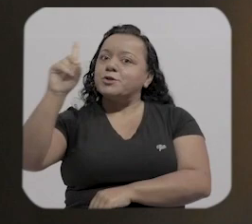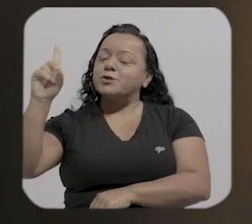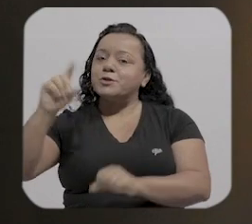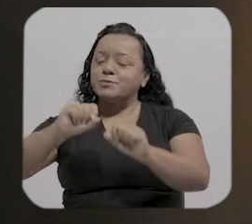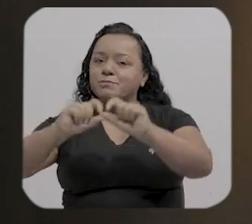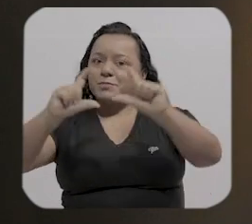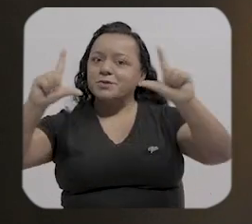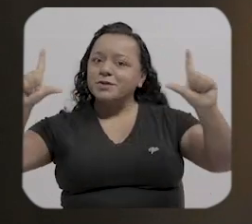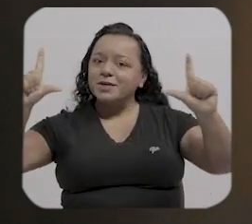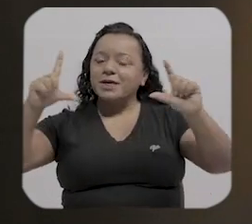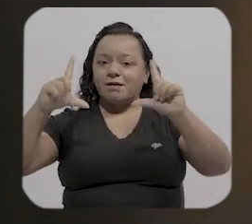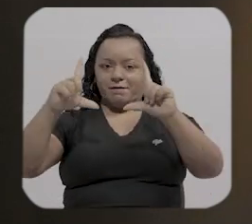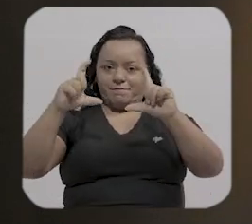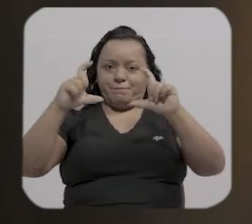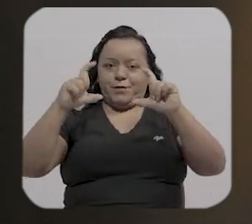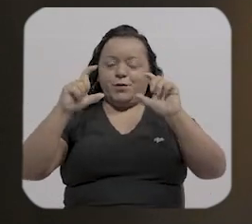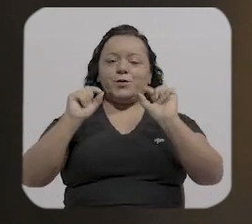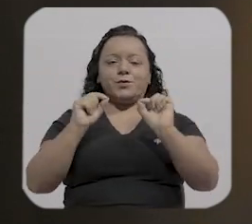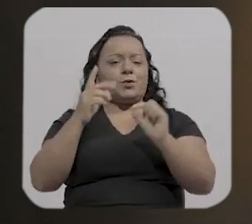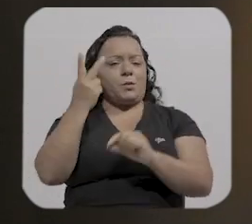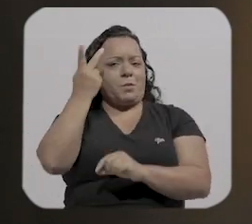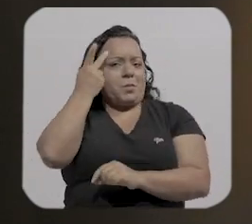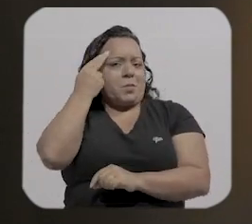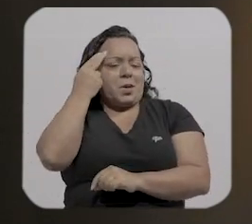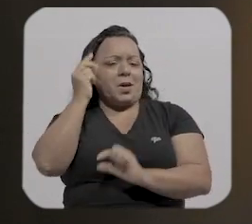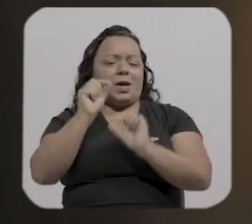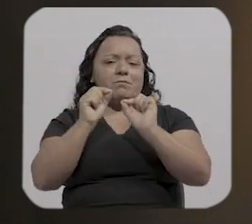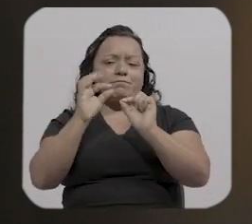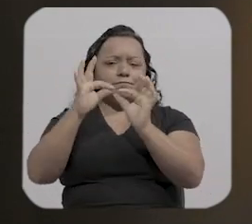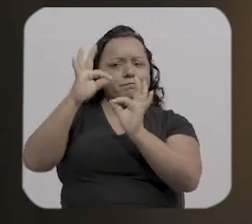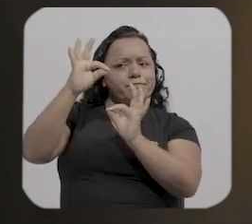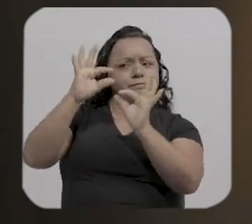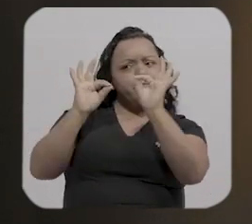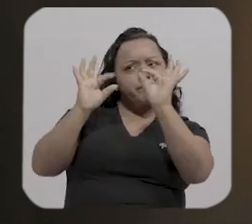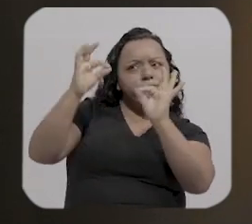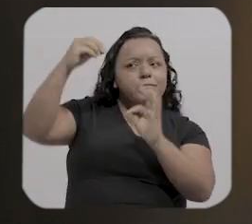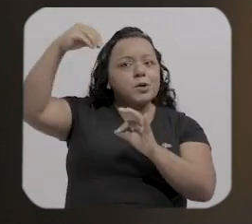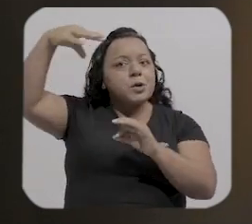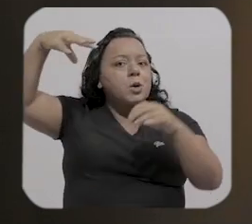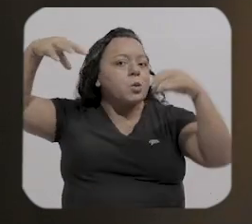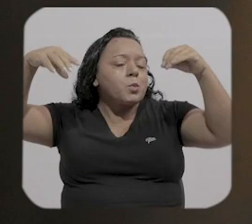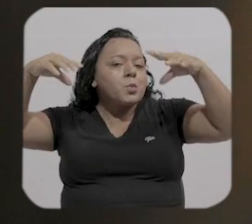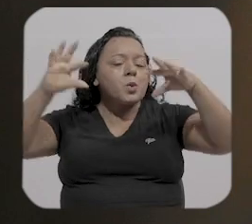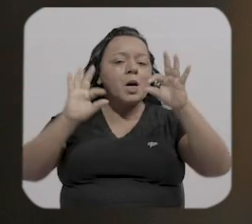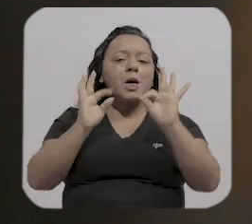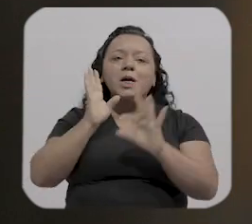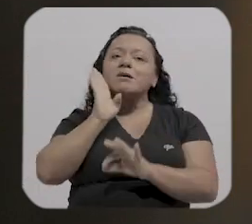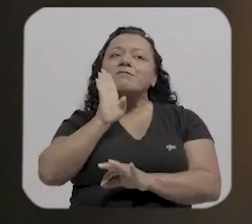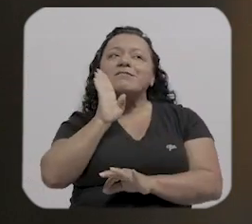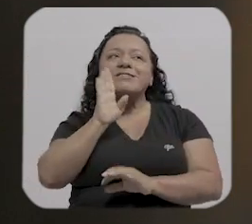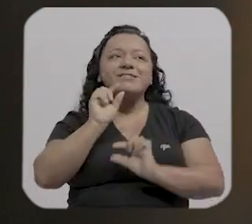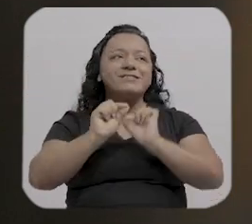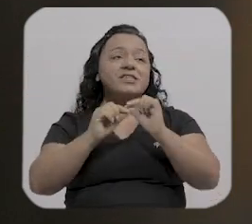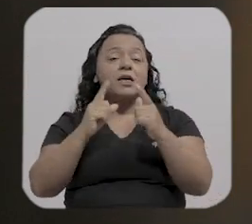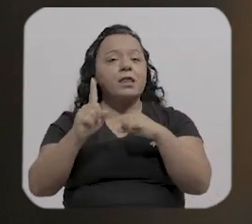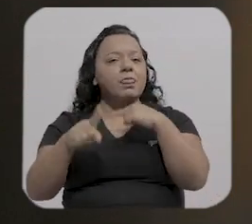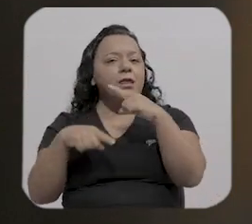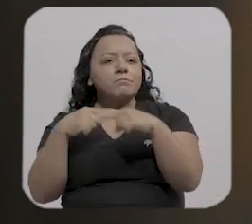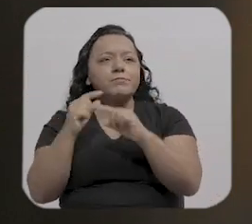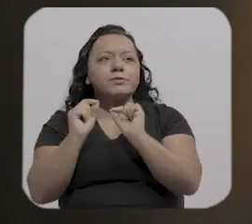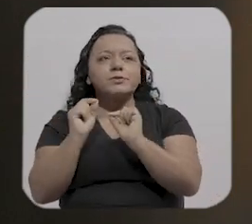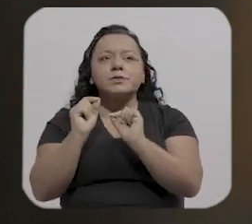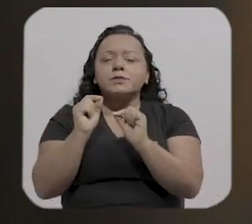De dia. Ah, tá. Não. Foi no analógico, eu gostava, né? Eu tava fazendo foto analógica e tal, tinha que medir a luz mesmo para sair bacana e tal. Cara, daqui a